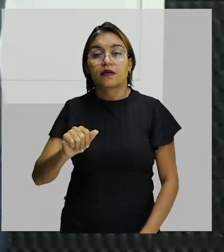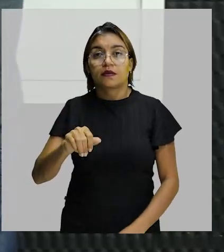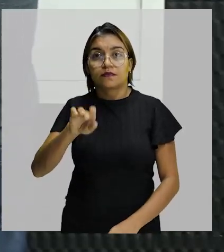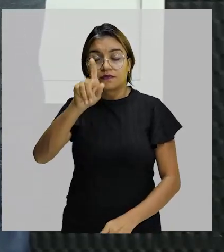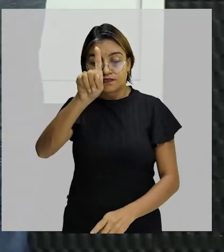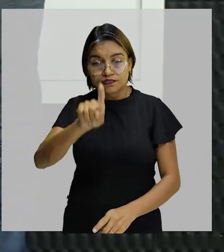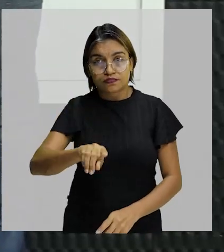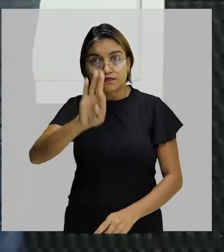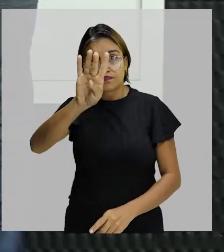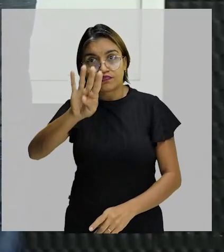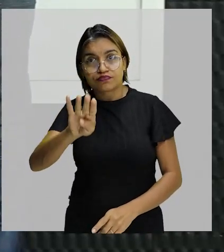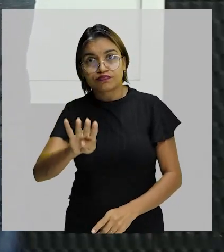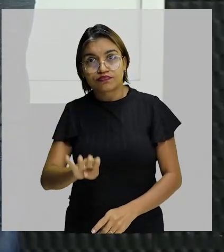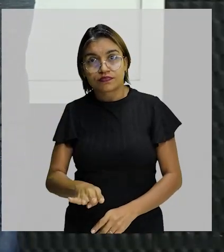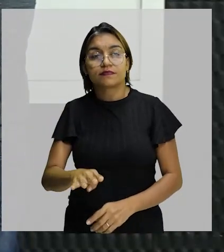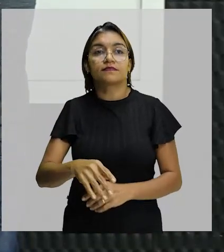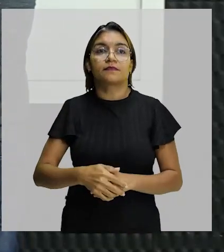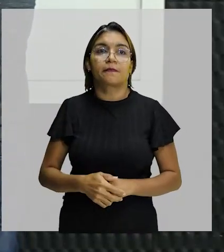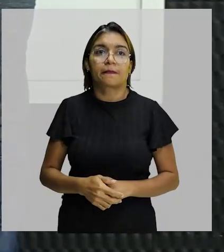Vamos escrever esse polinômio.